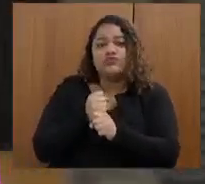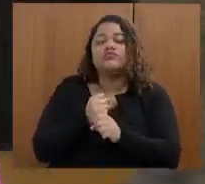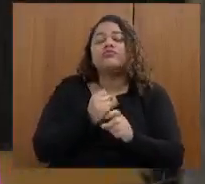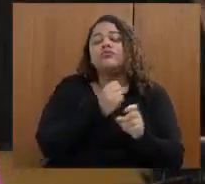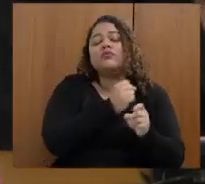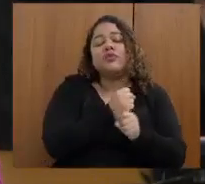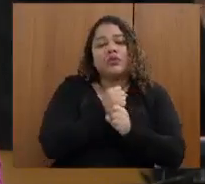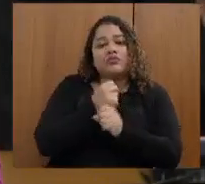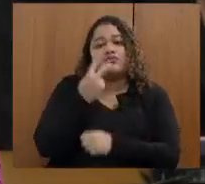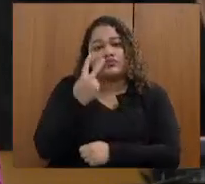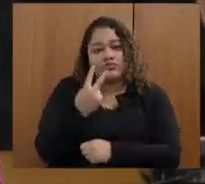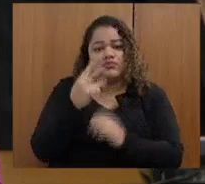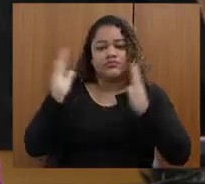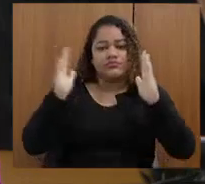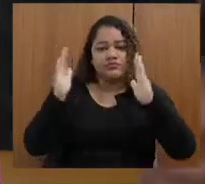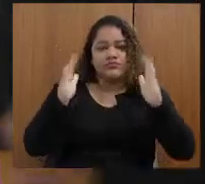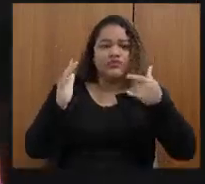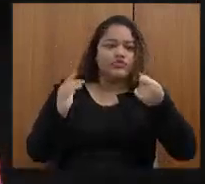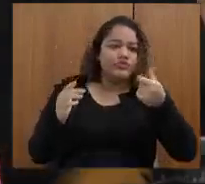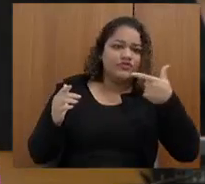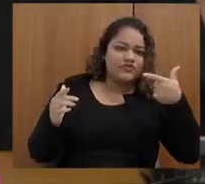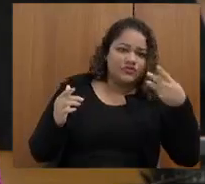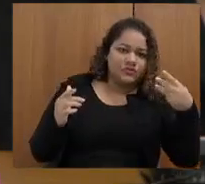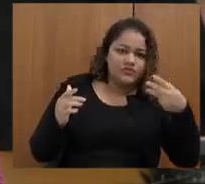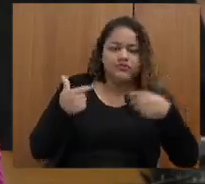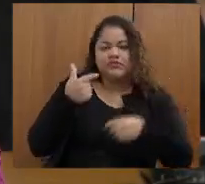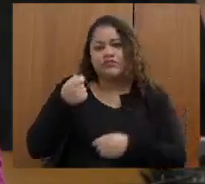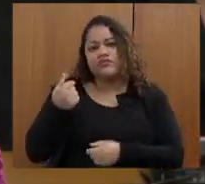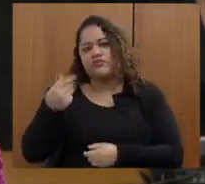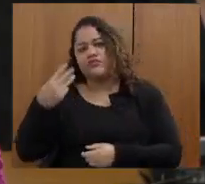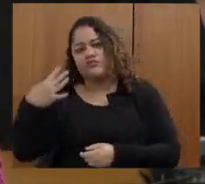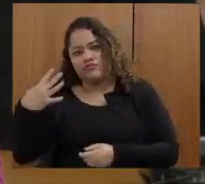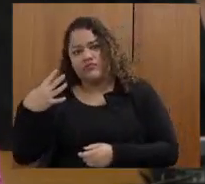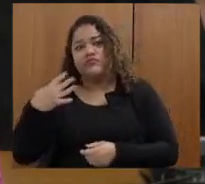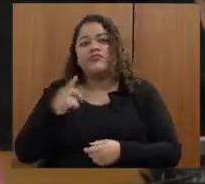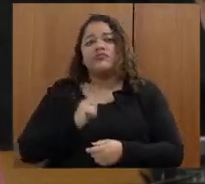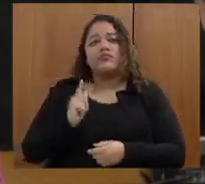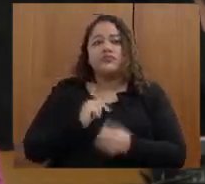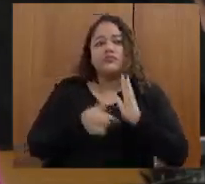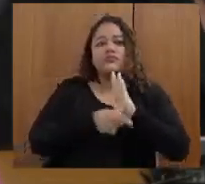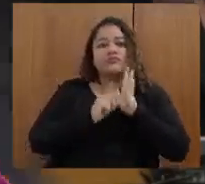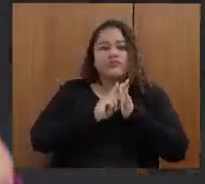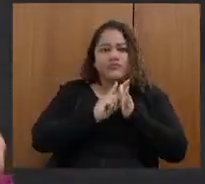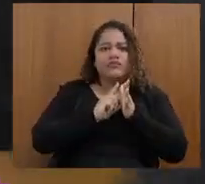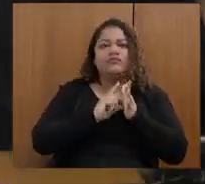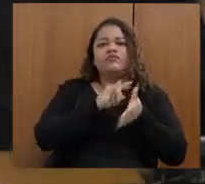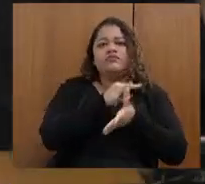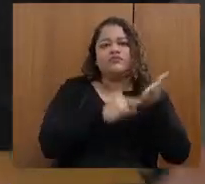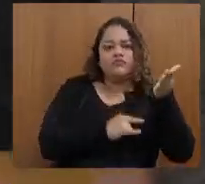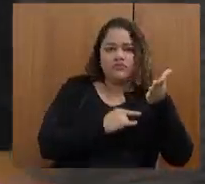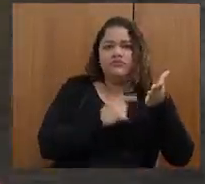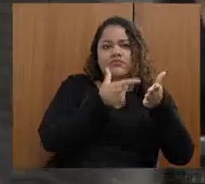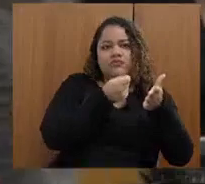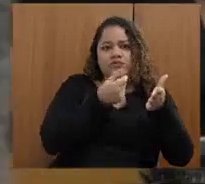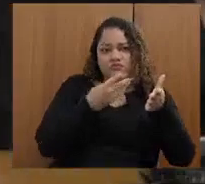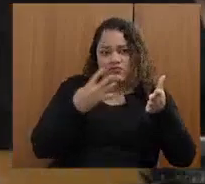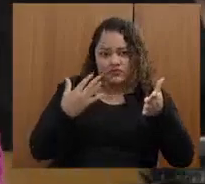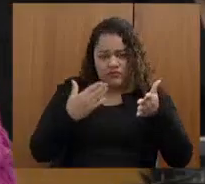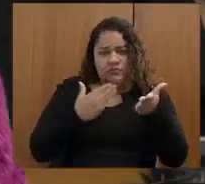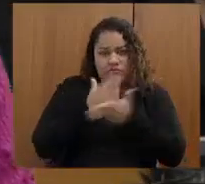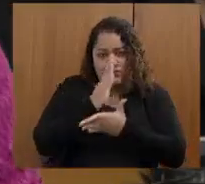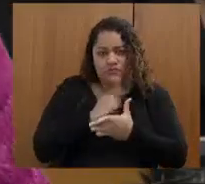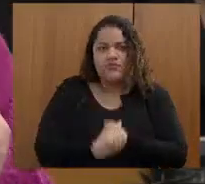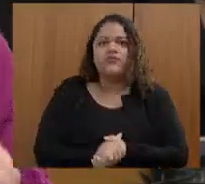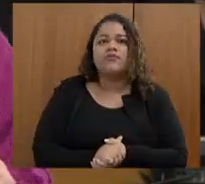2.783 de 27 de janeiro de 2022 esse tema Assembleia em foco é aquele que a gente faz